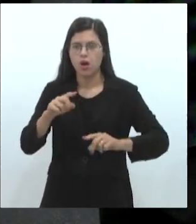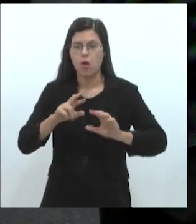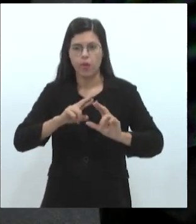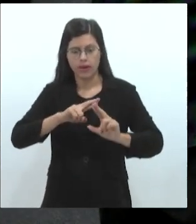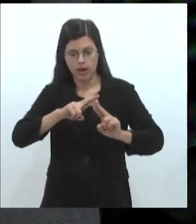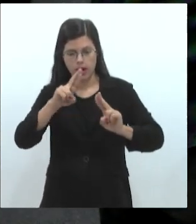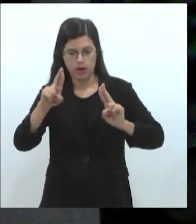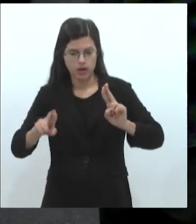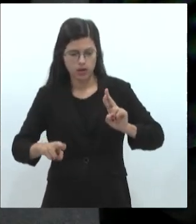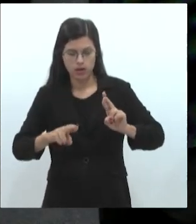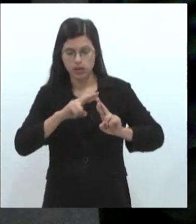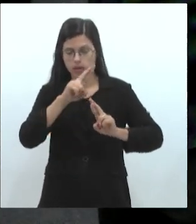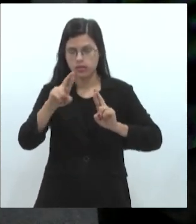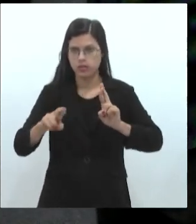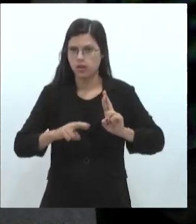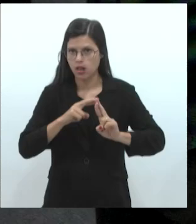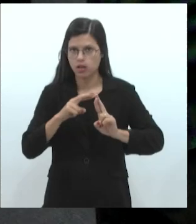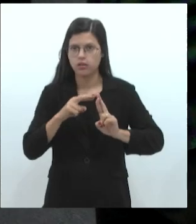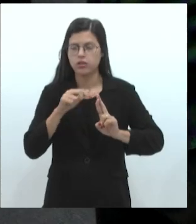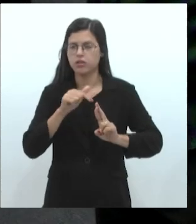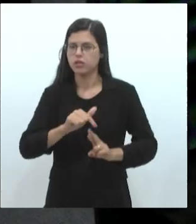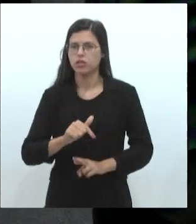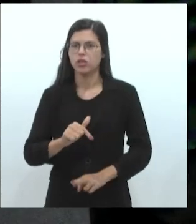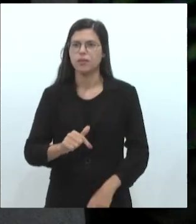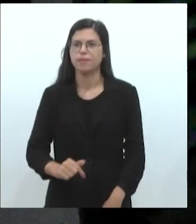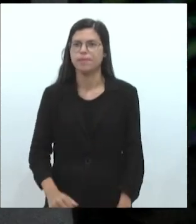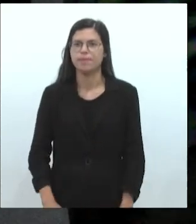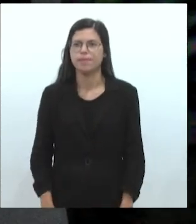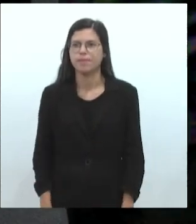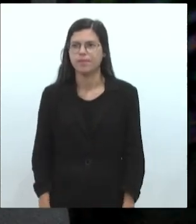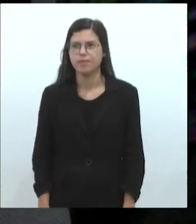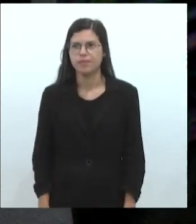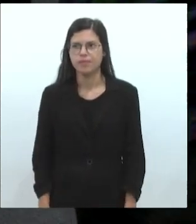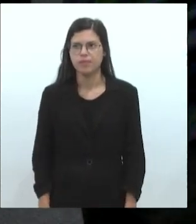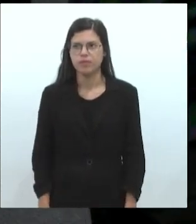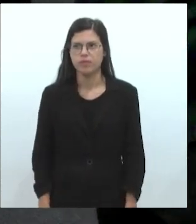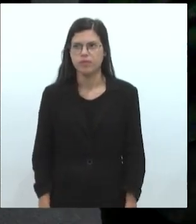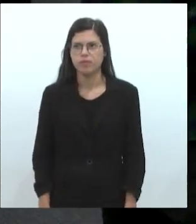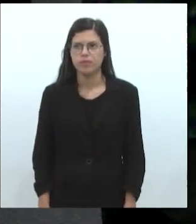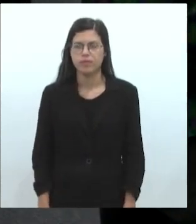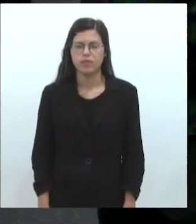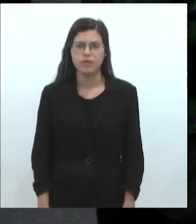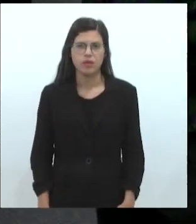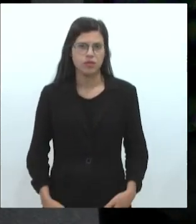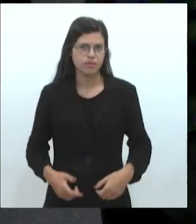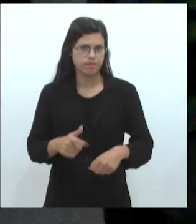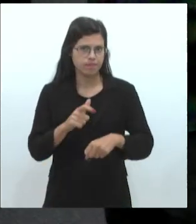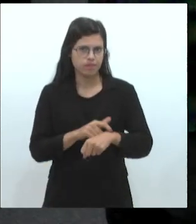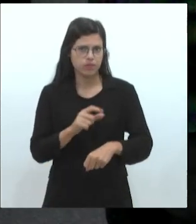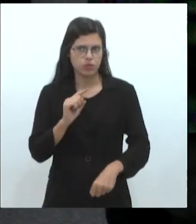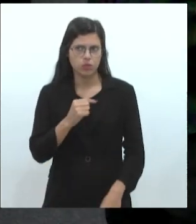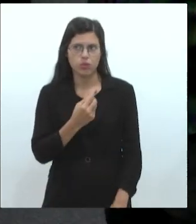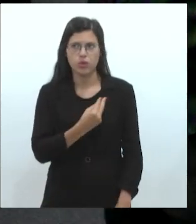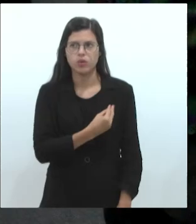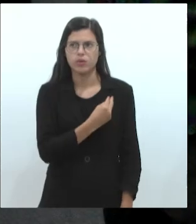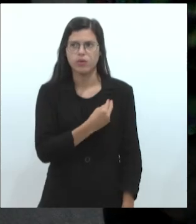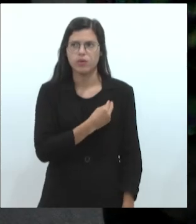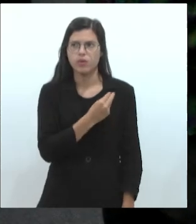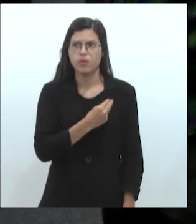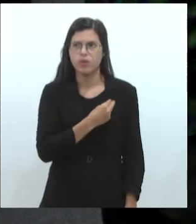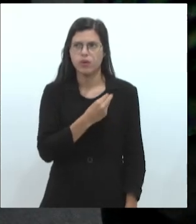reciclagem, ela deixa de ser, nesse momento que vivemos,